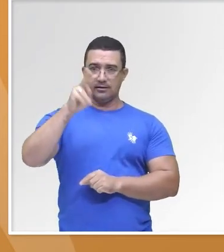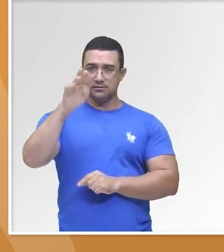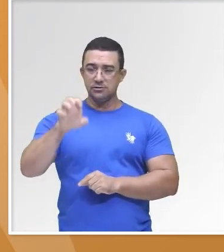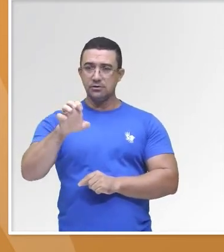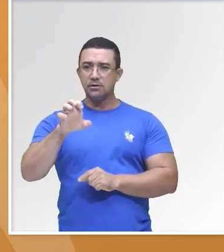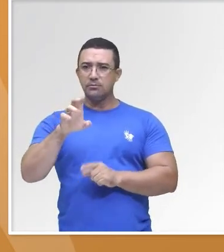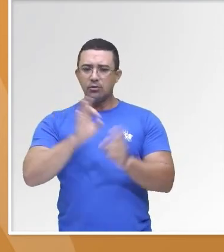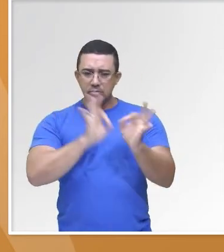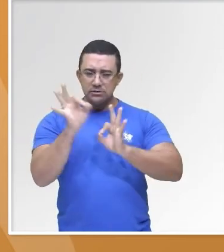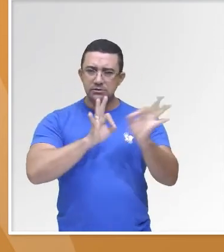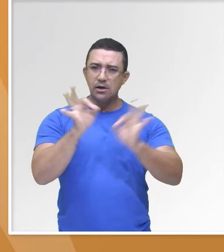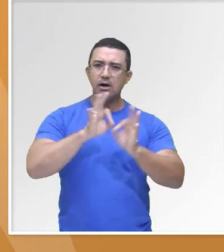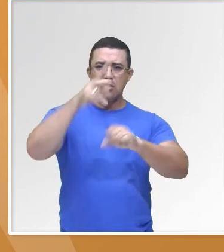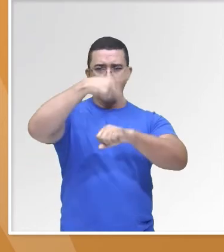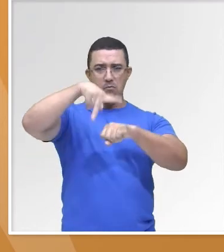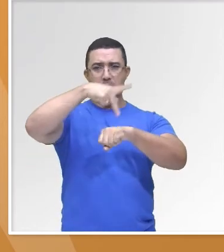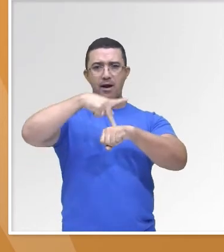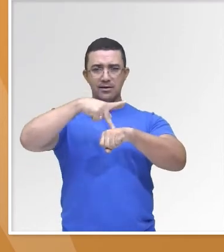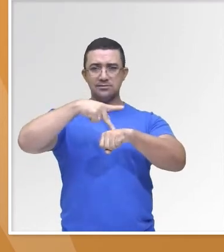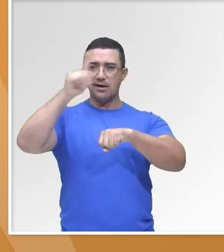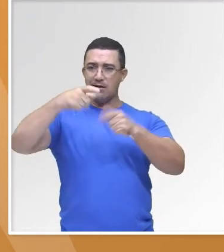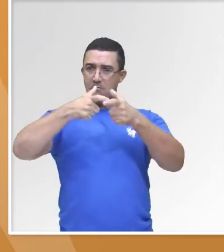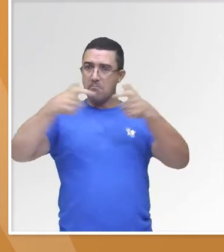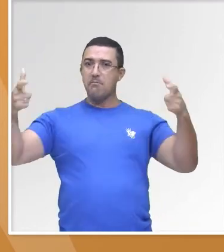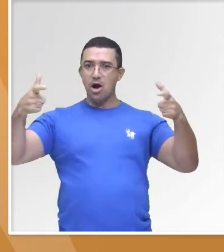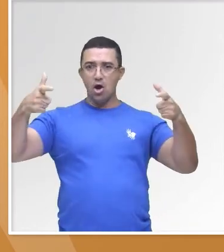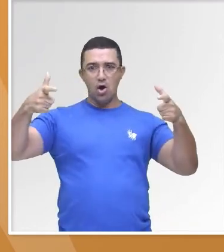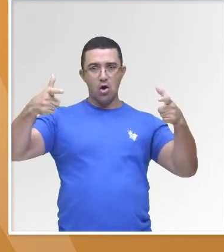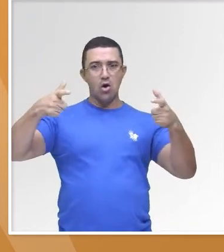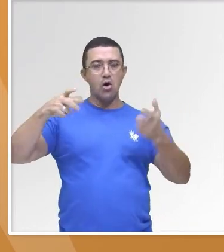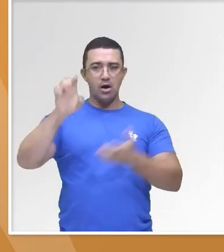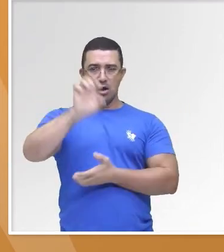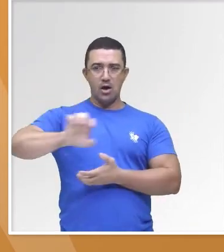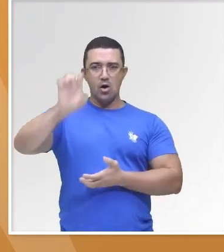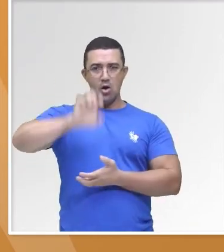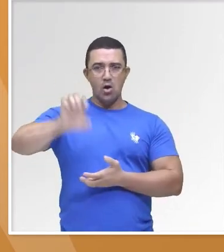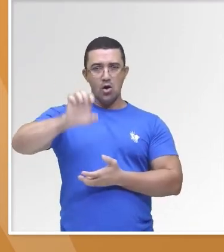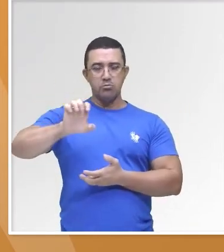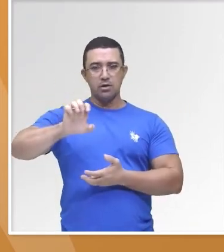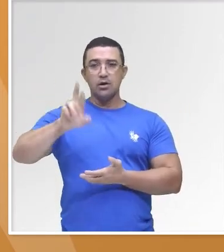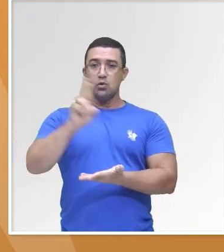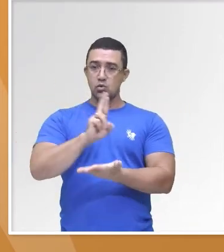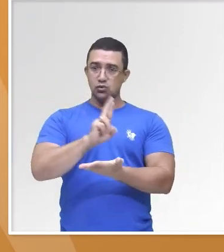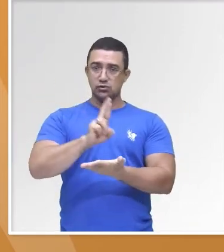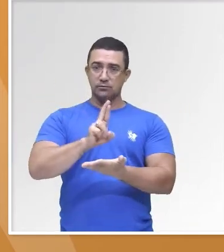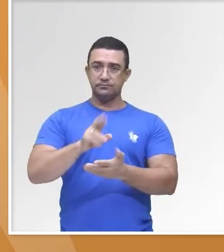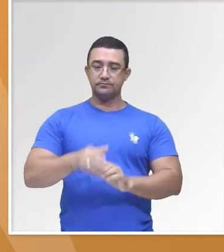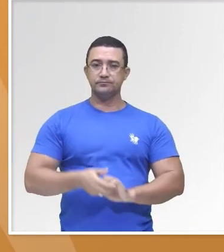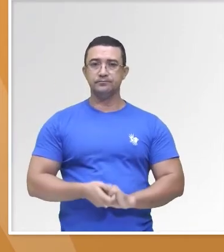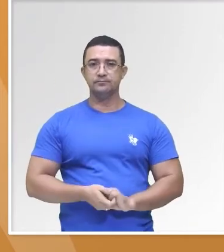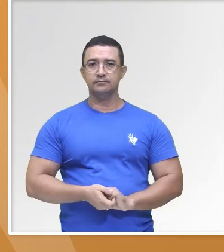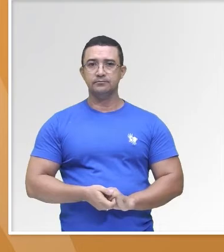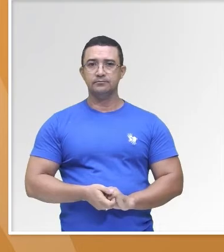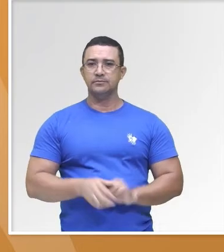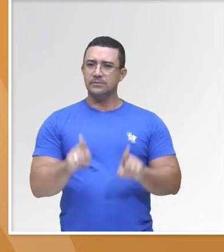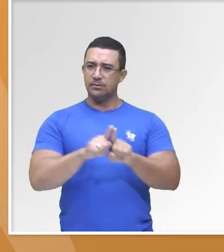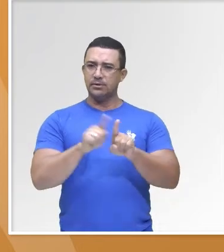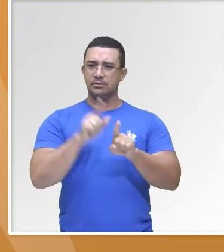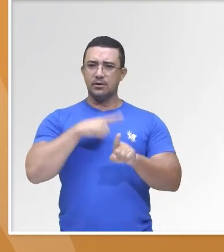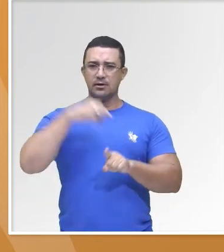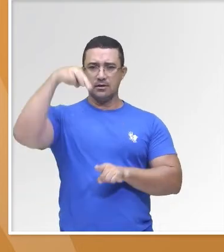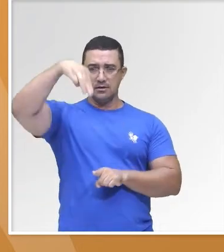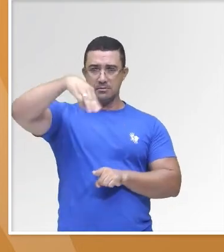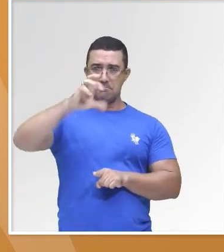faixa territorial é um dos maiores da Europa, aliás, maior, né? Vamos lá então? Temos também Maria